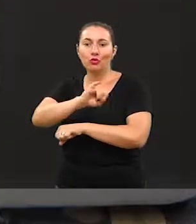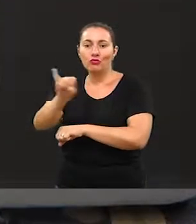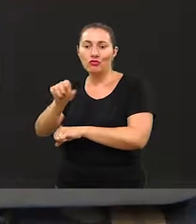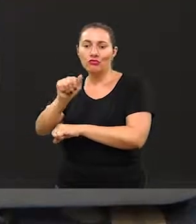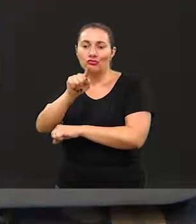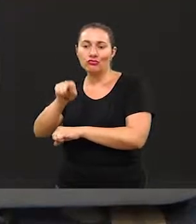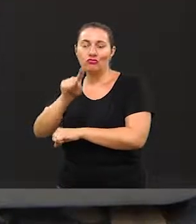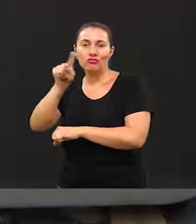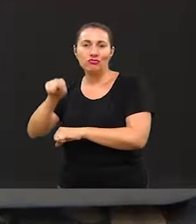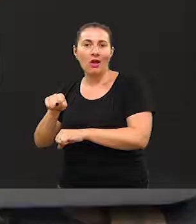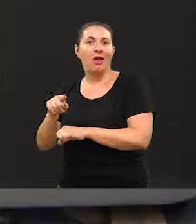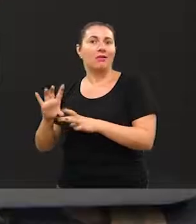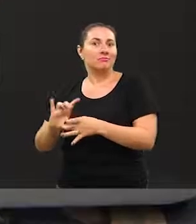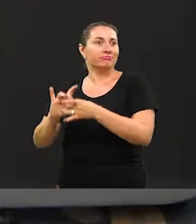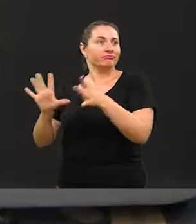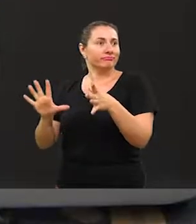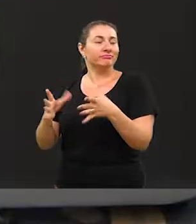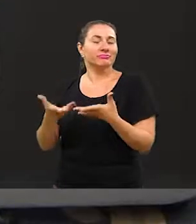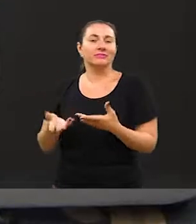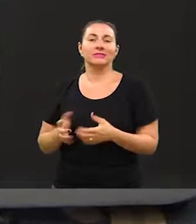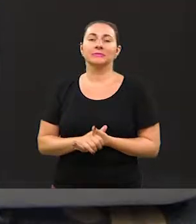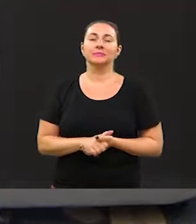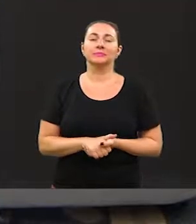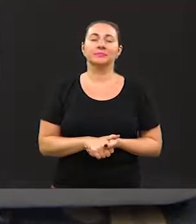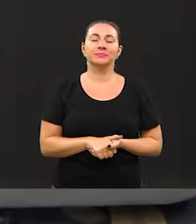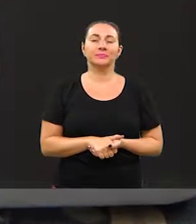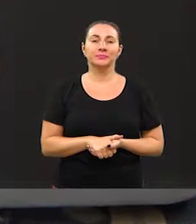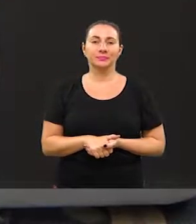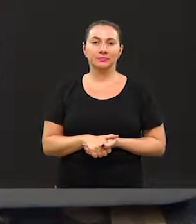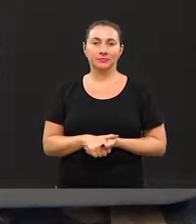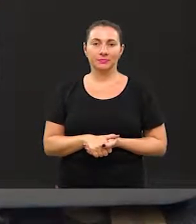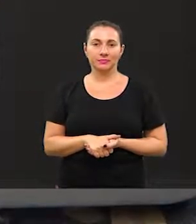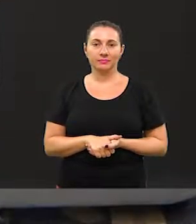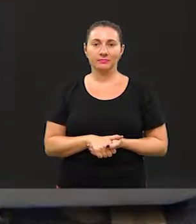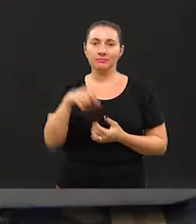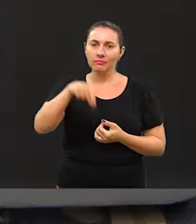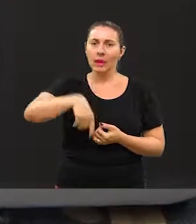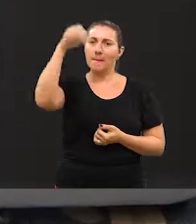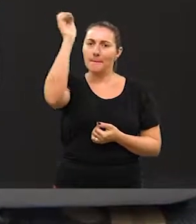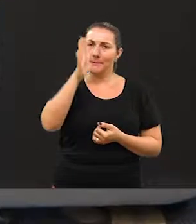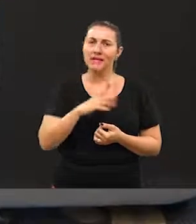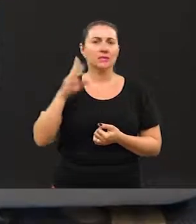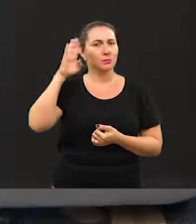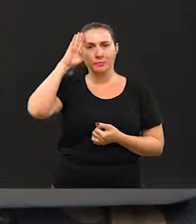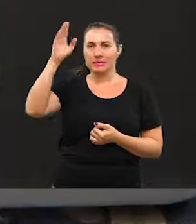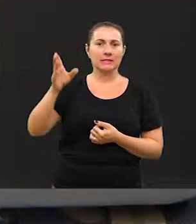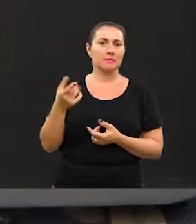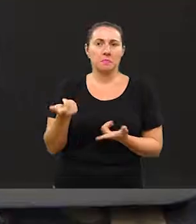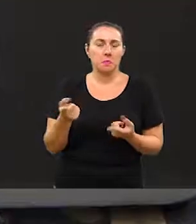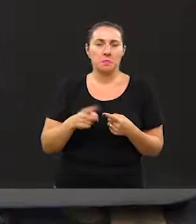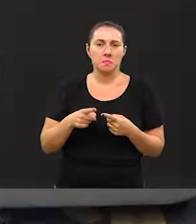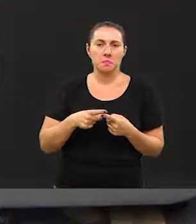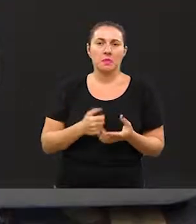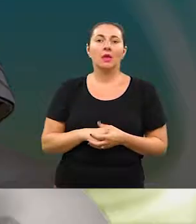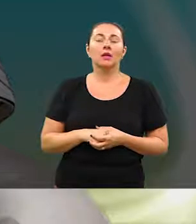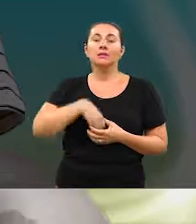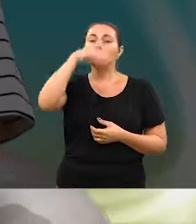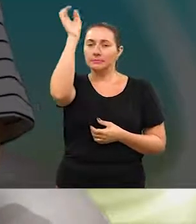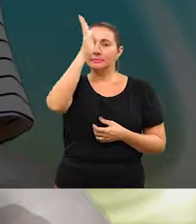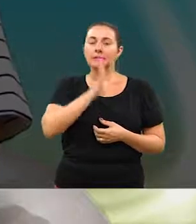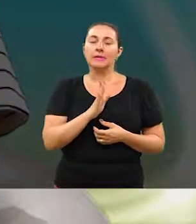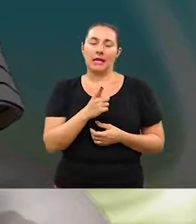depois entrou como uma coisa mais livre. gostava. Todo mundo quer fazer, exatamente. E aqui no Brasil, quais são os principais tipos de dança?